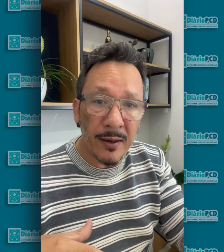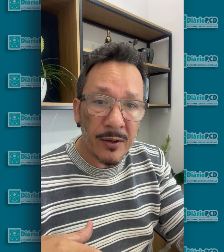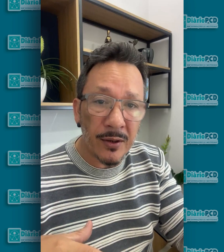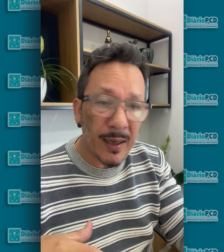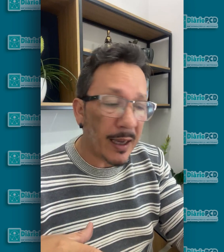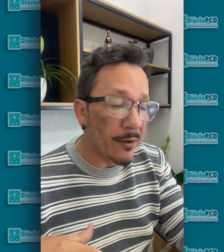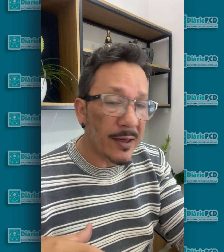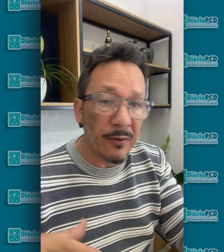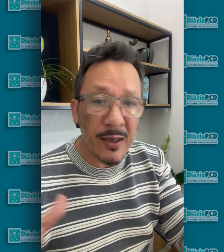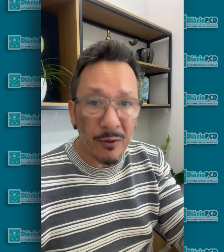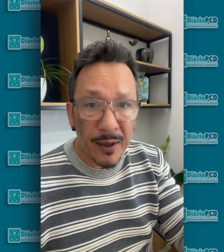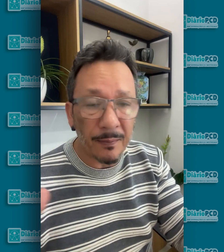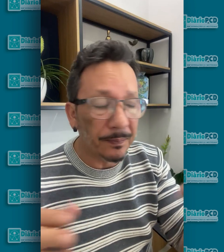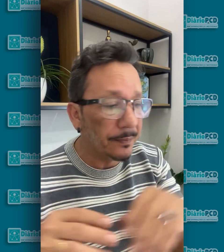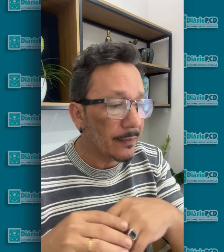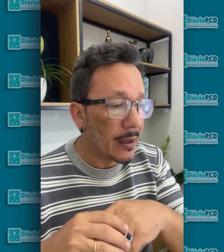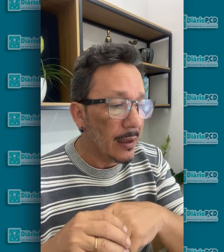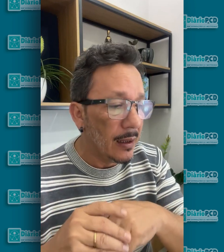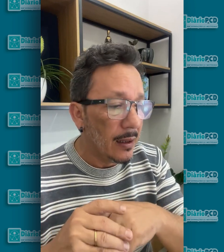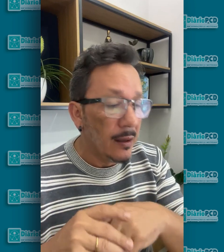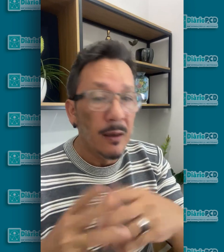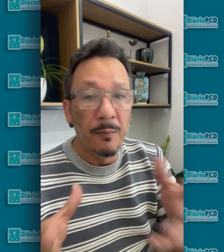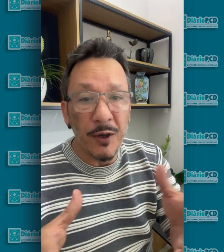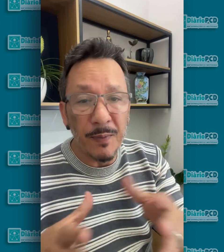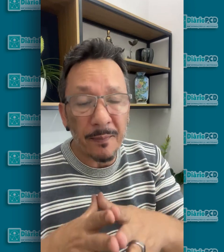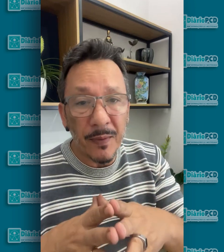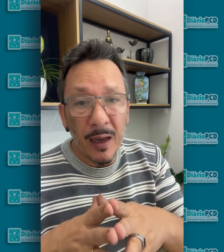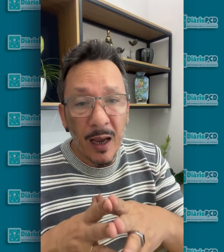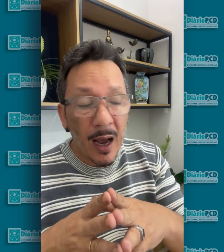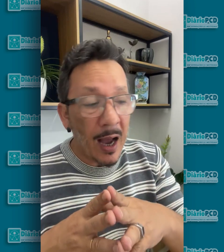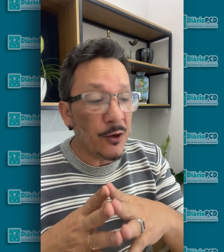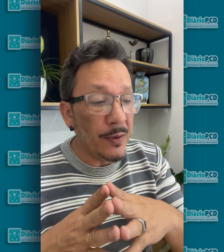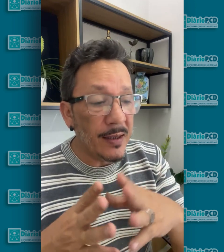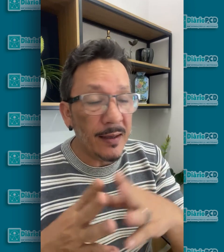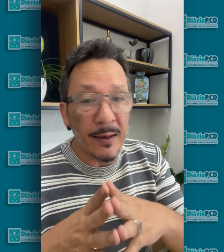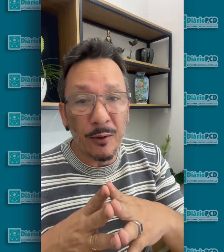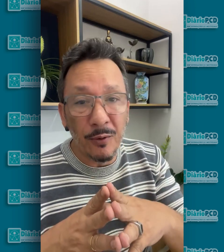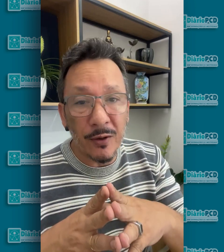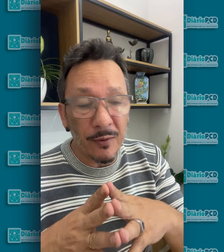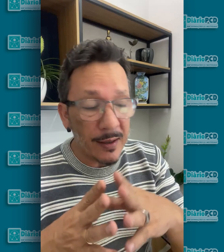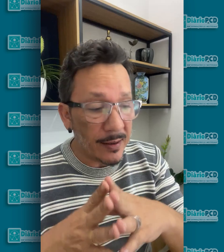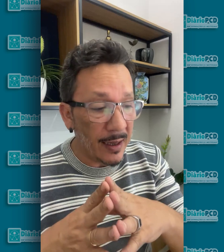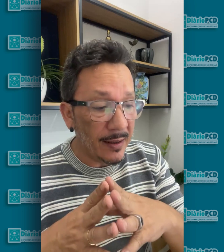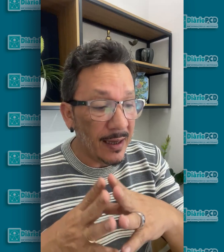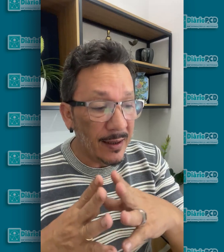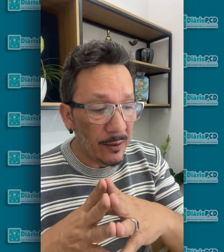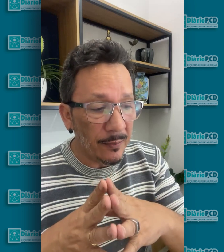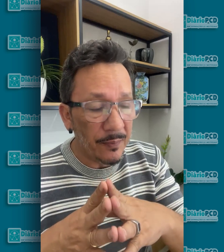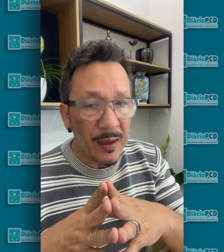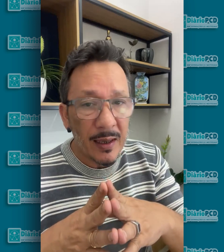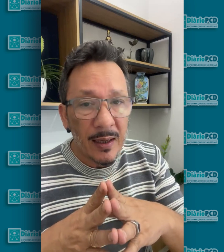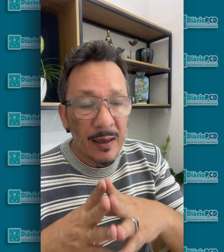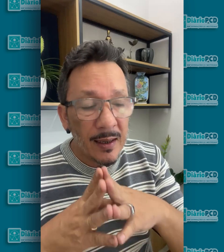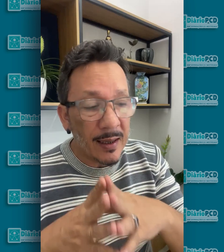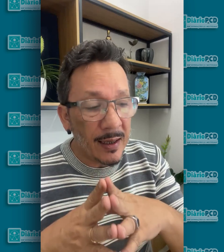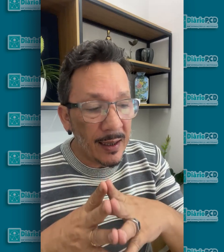concedia a ordem de mandado de segurança ou não. Pois bem, a juíza entendeu 2 coisas. Ela